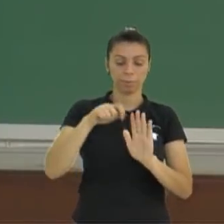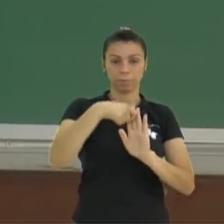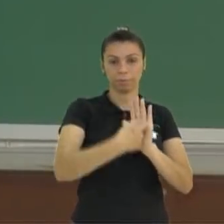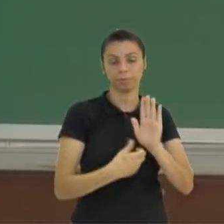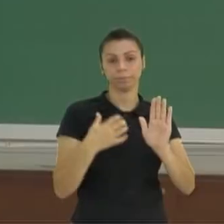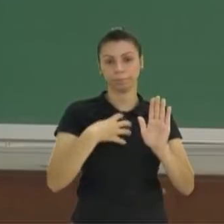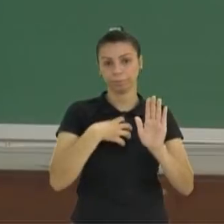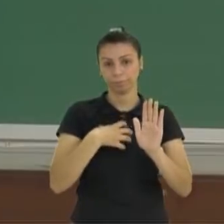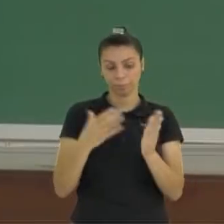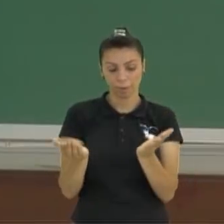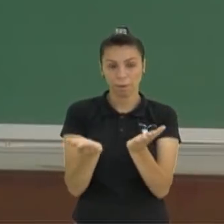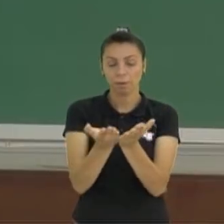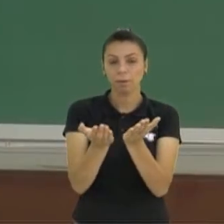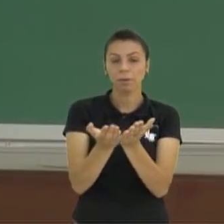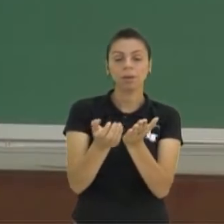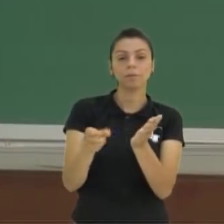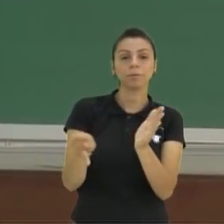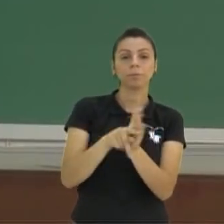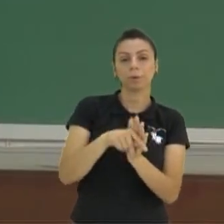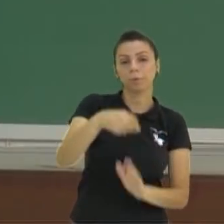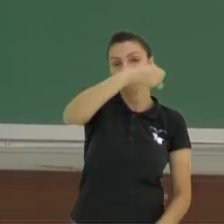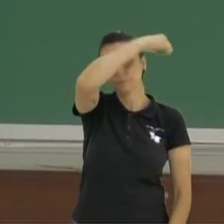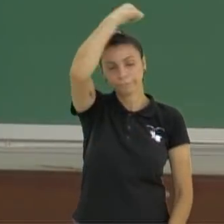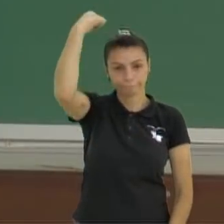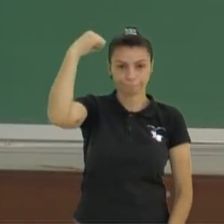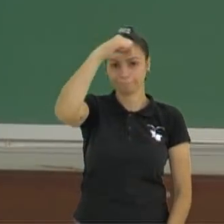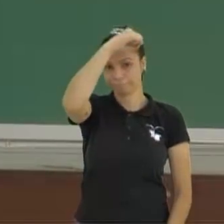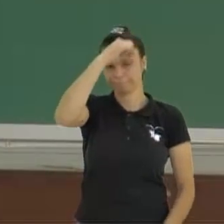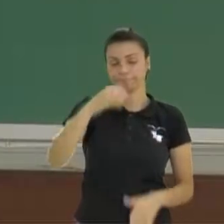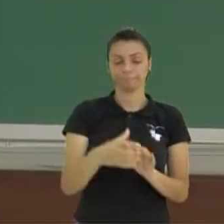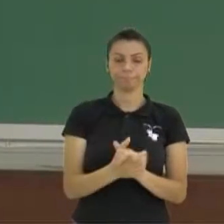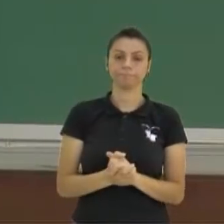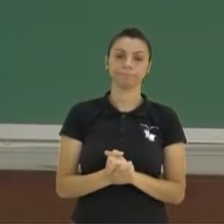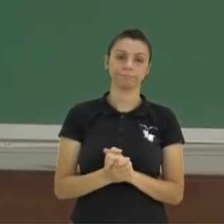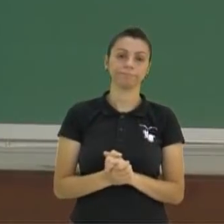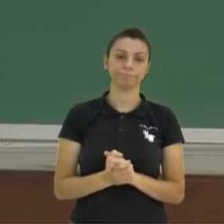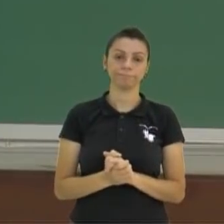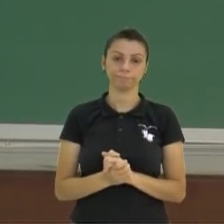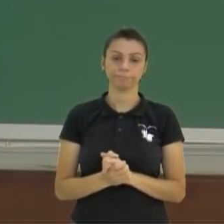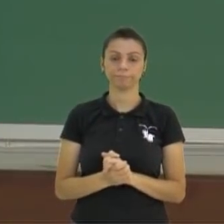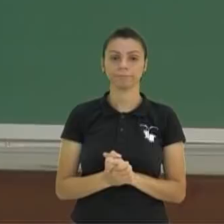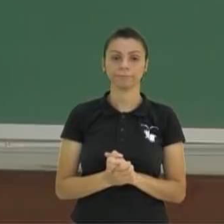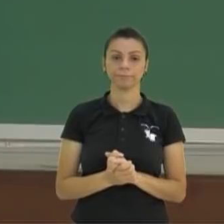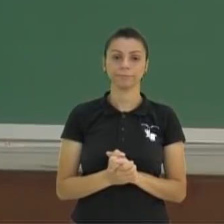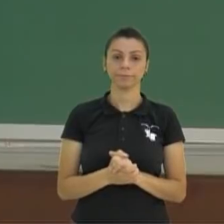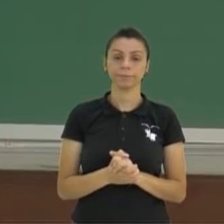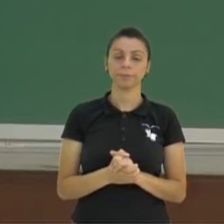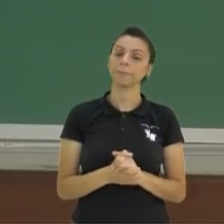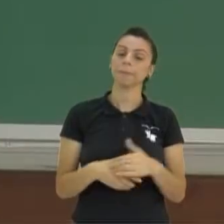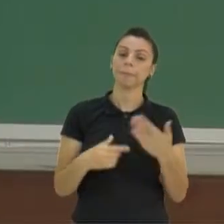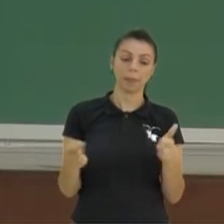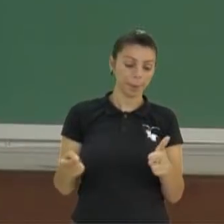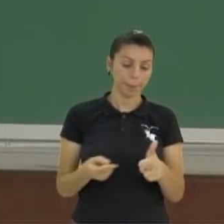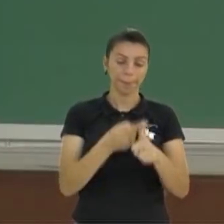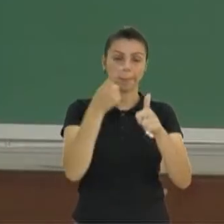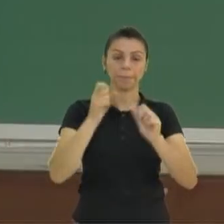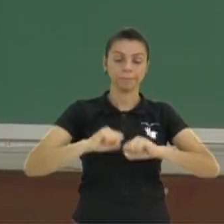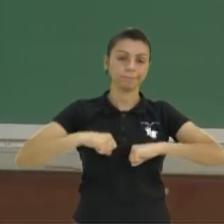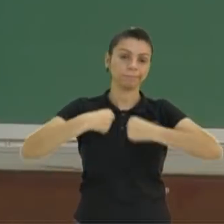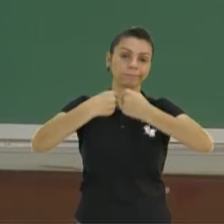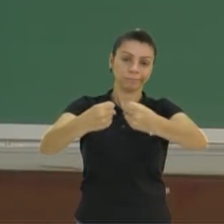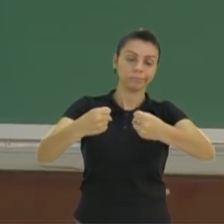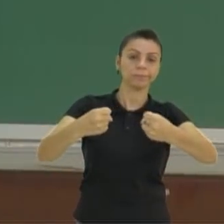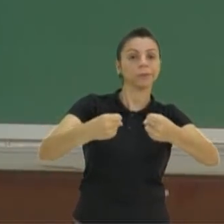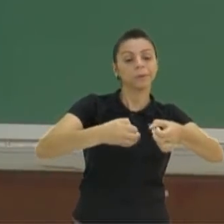livros sagrados, texto escrito. Os primeiros textos escritos da humanidade foram os textos sagrados, como primeiro esforço de